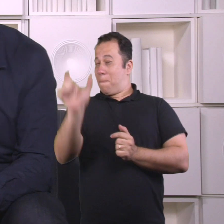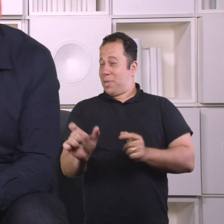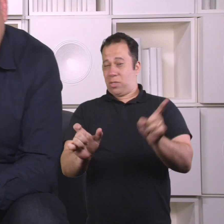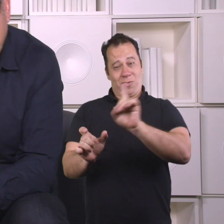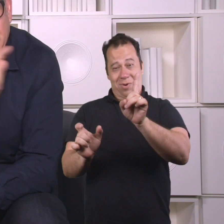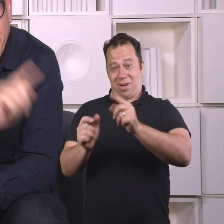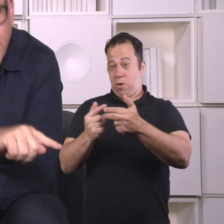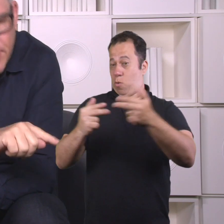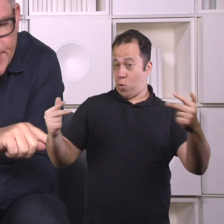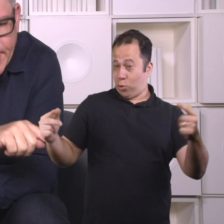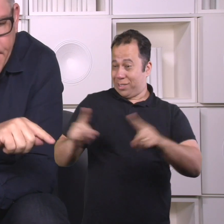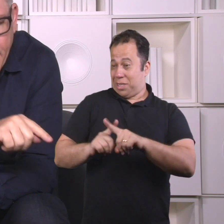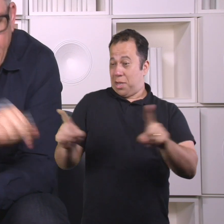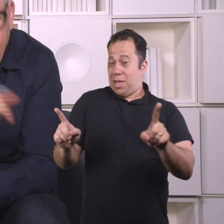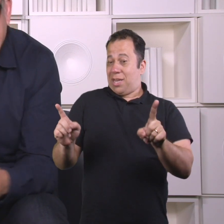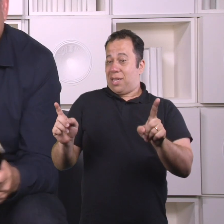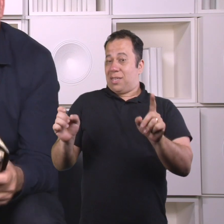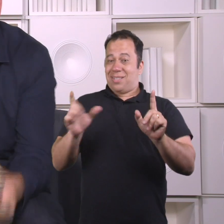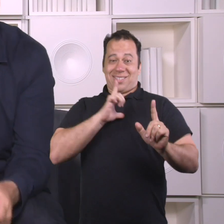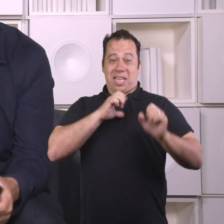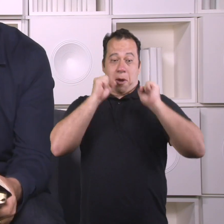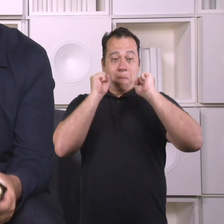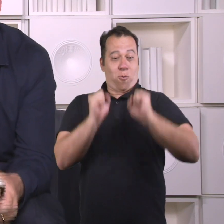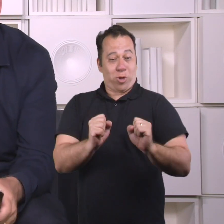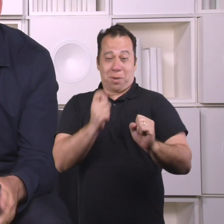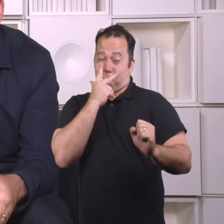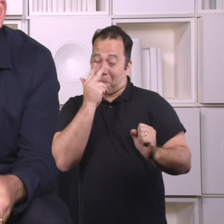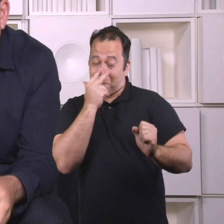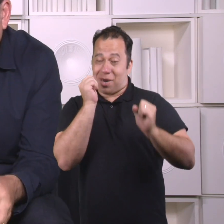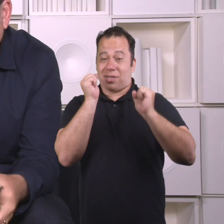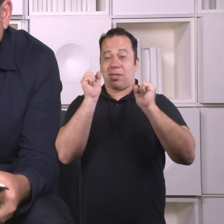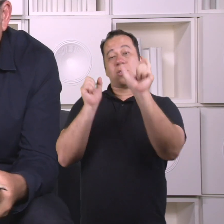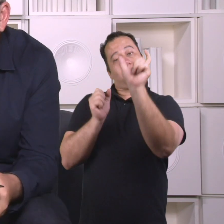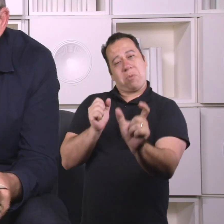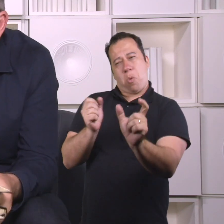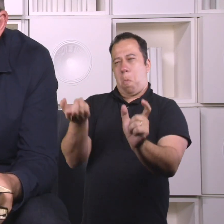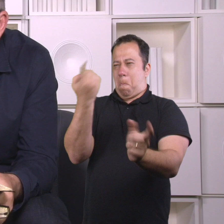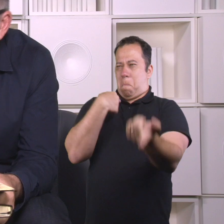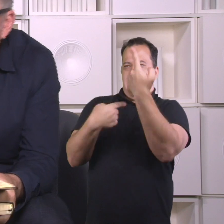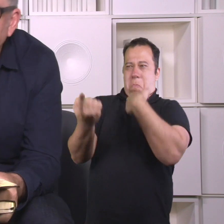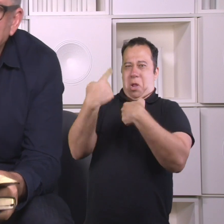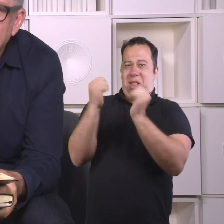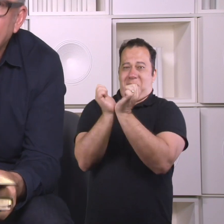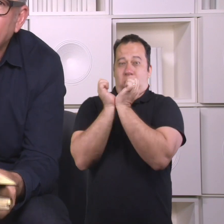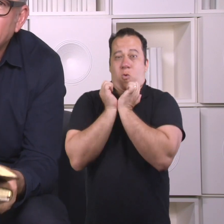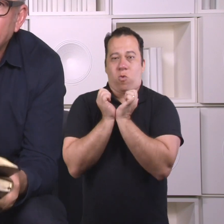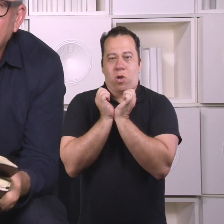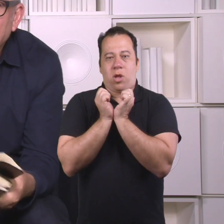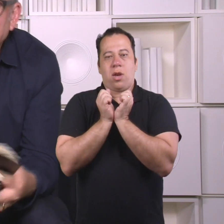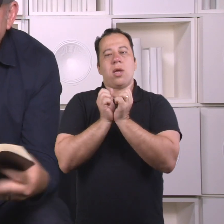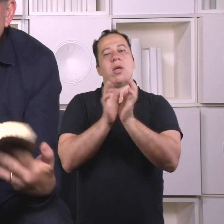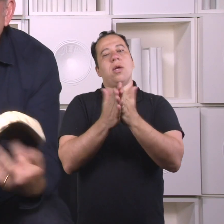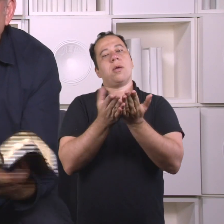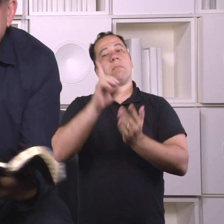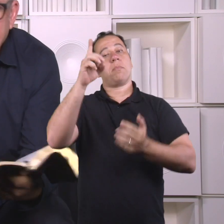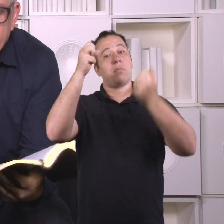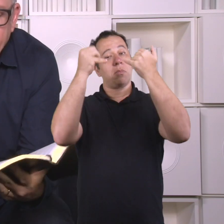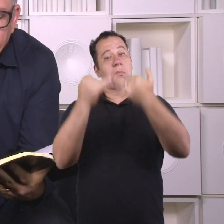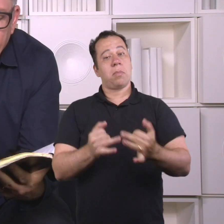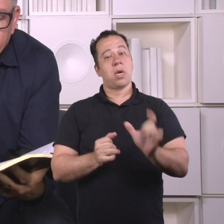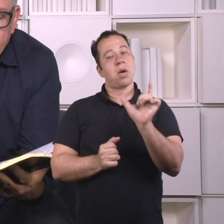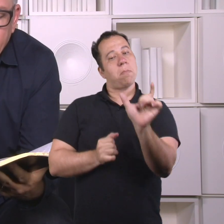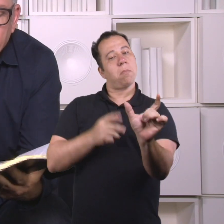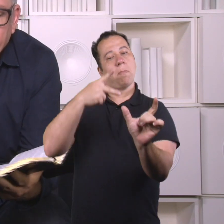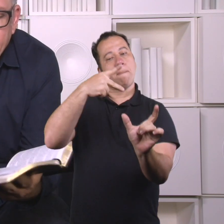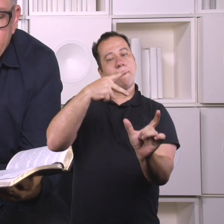mas funcionam como se fossem, a Bíblia chama de potestade. Então, o dinheiro é uma potestade. Quando Jesus diz